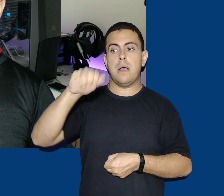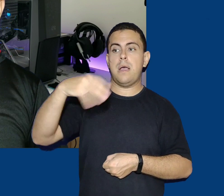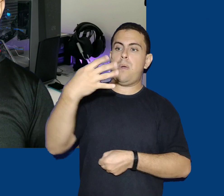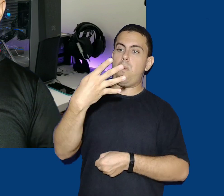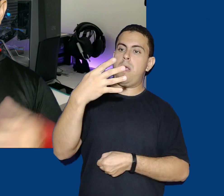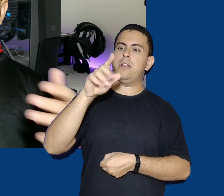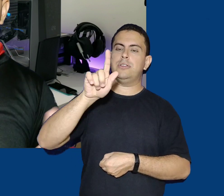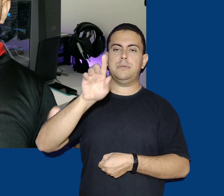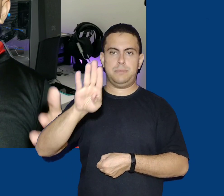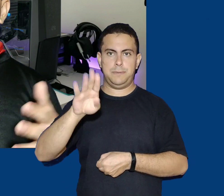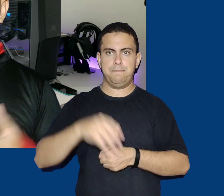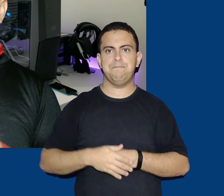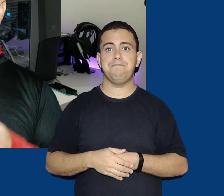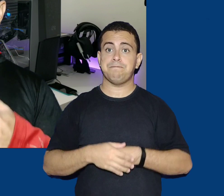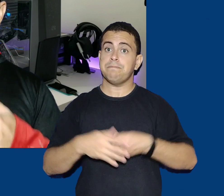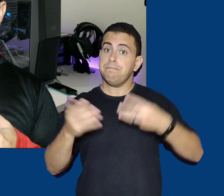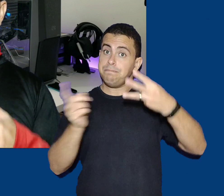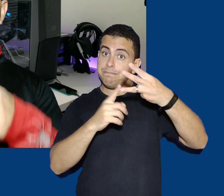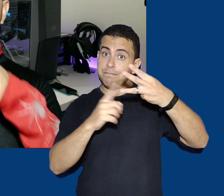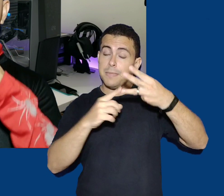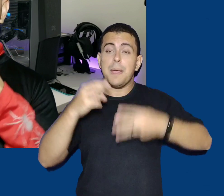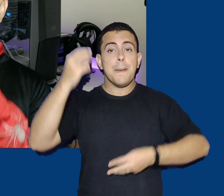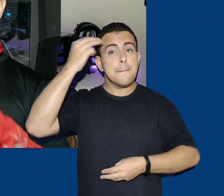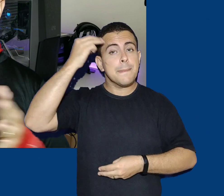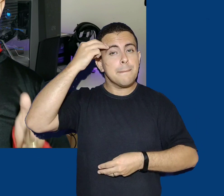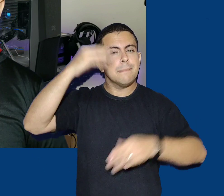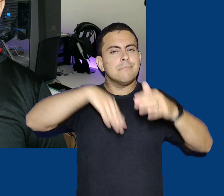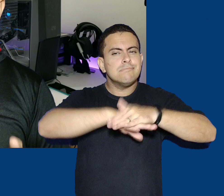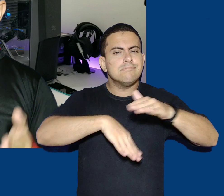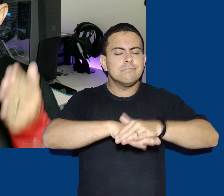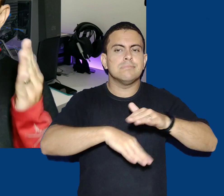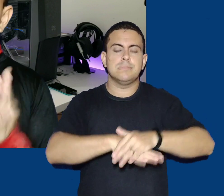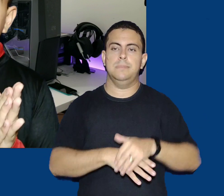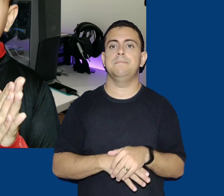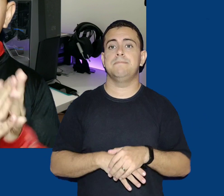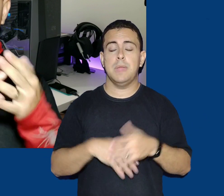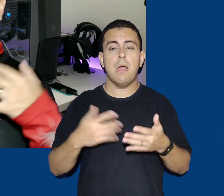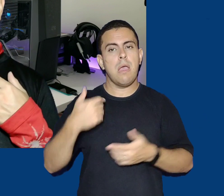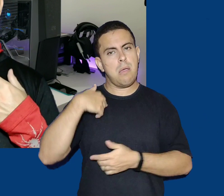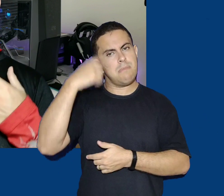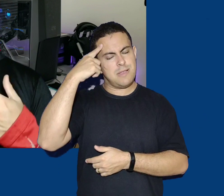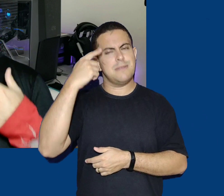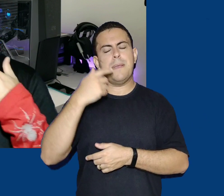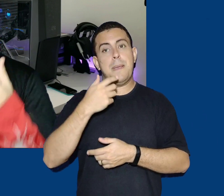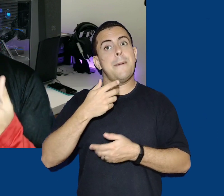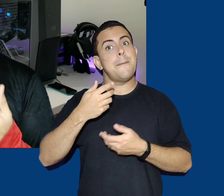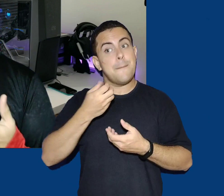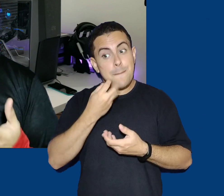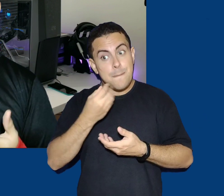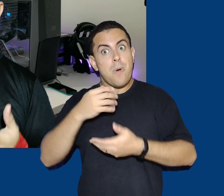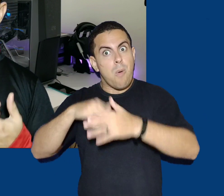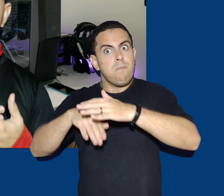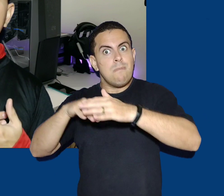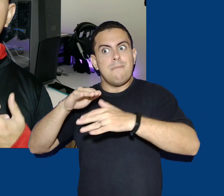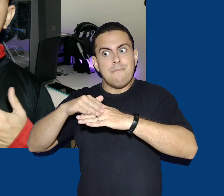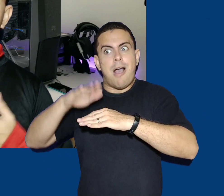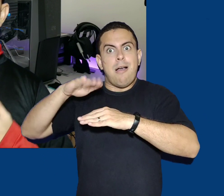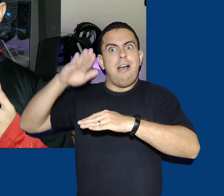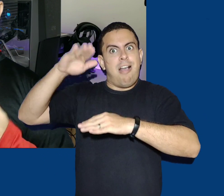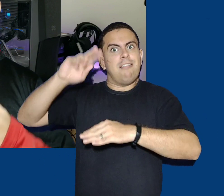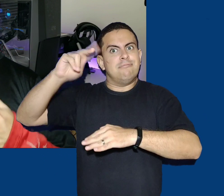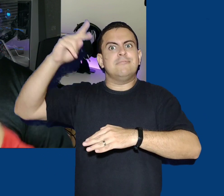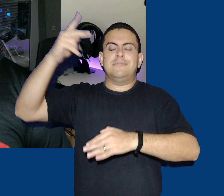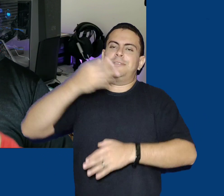Agora, a memória interna, a memória de armazenamento. Para mim, né, quanto mais melhor. Eu não consigo